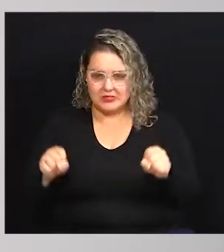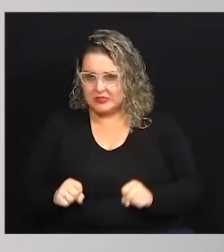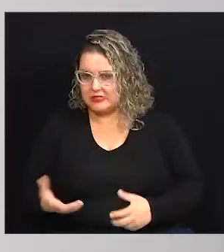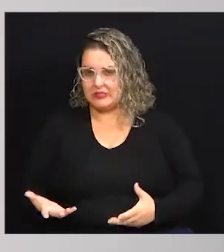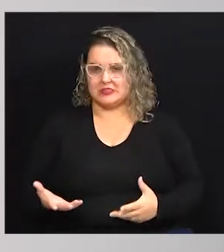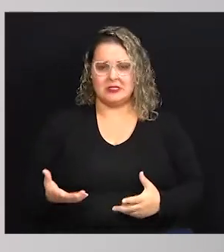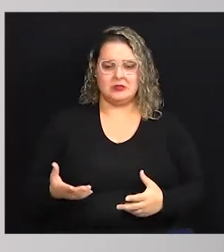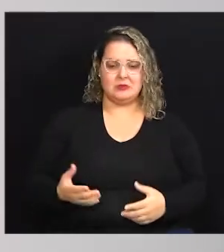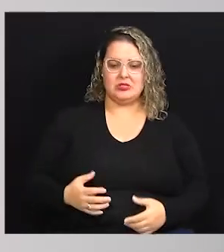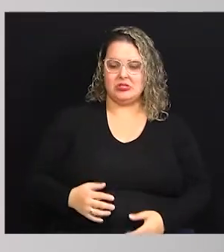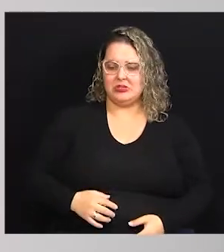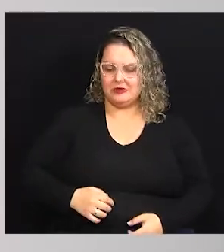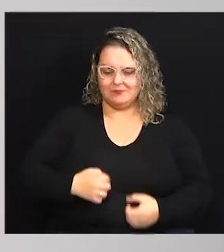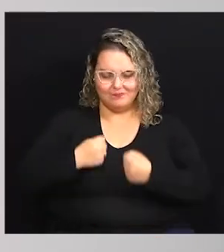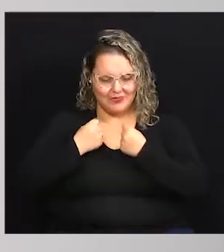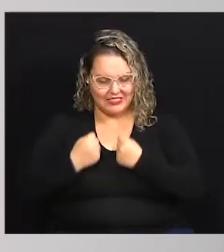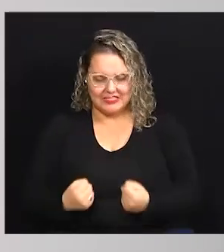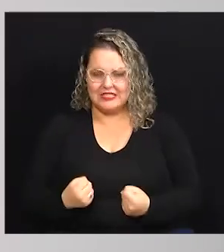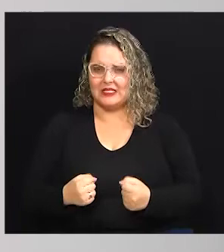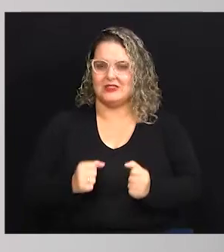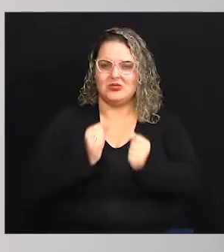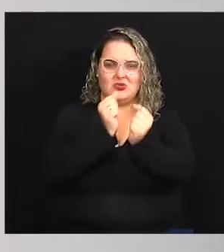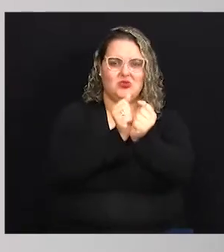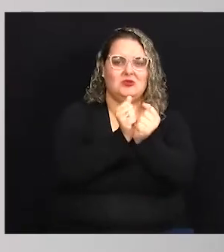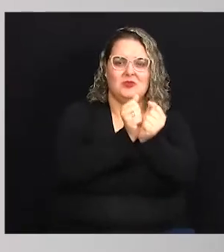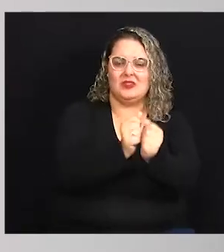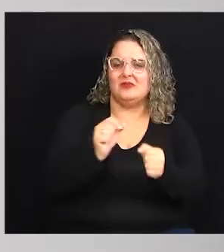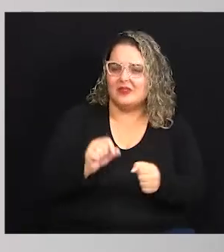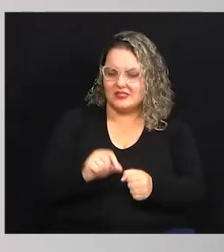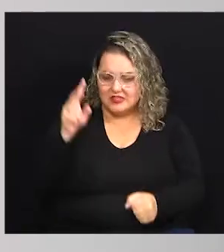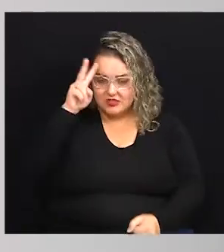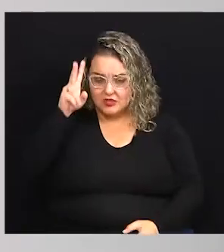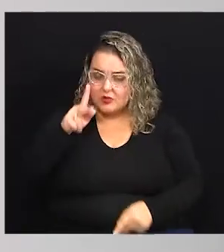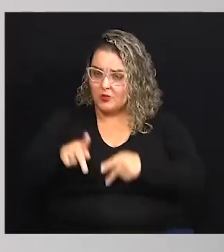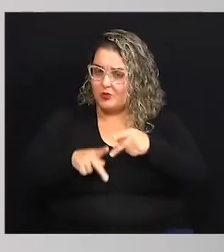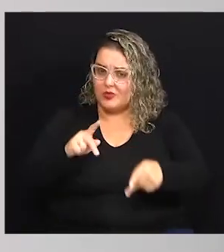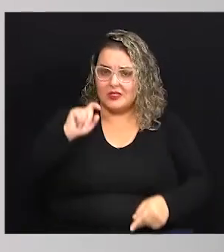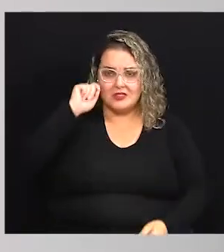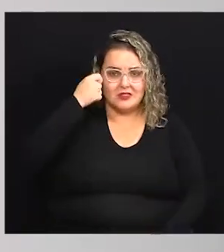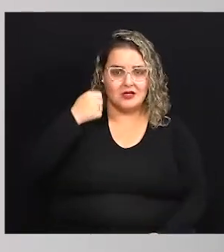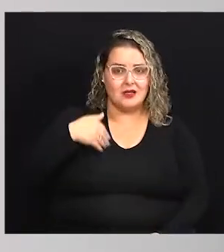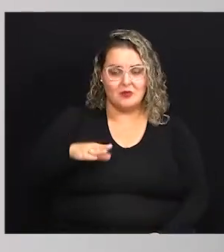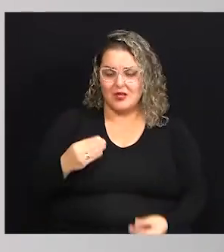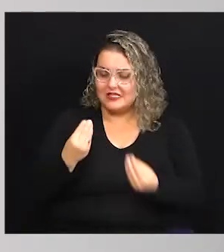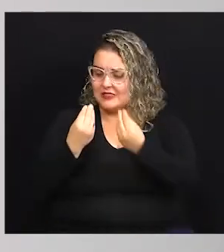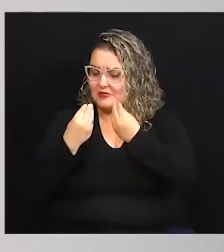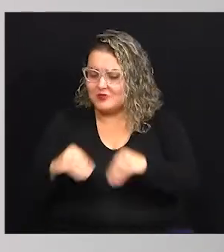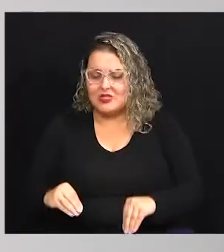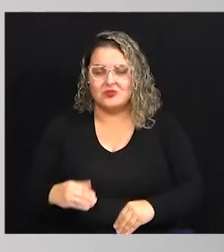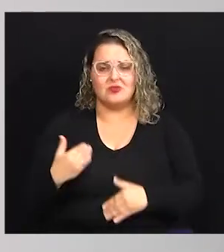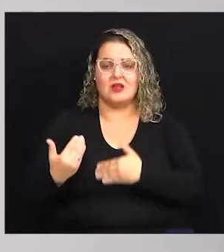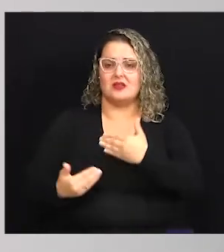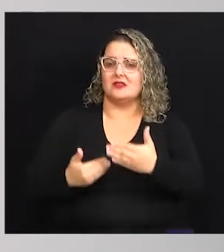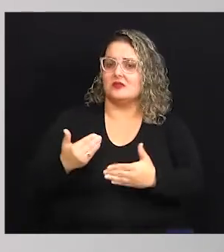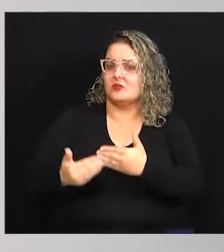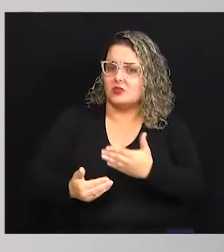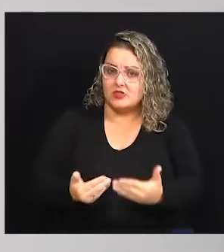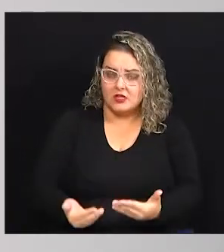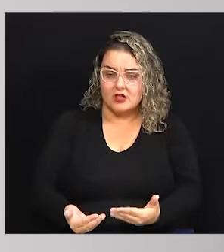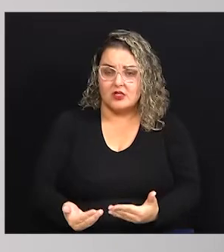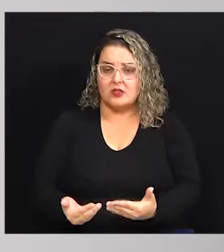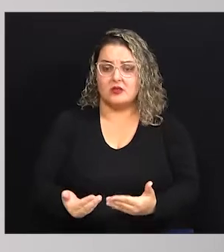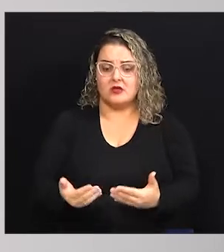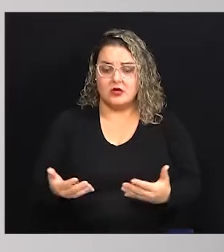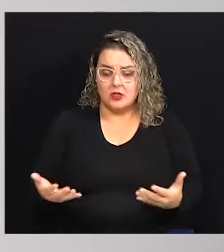de escravos para fazer a sua história, uma história onde a população negra foi a mais prejudicada nesse